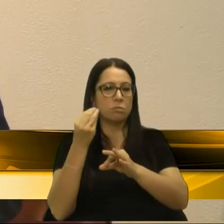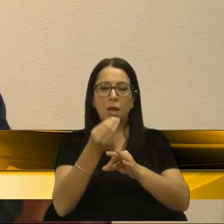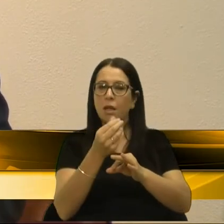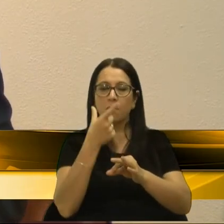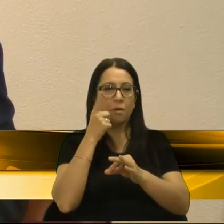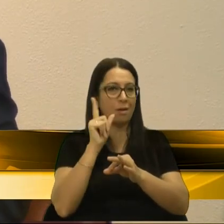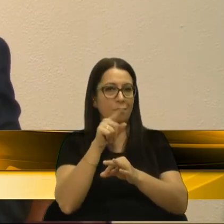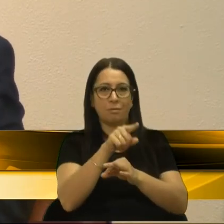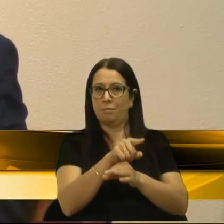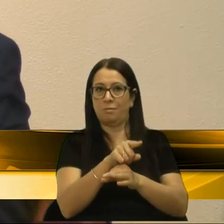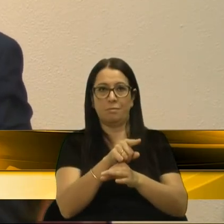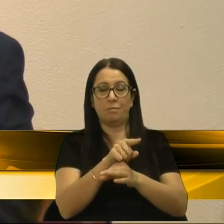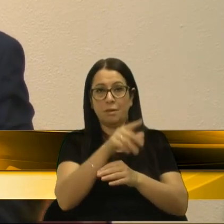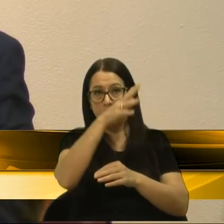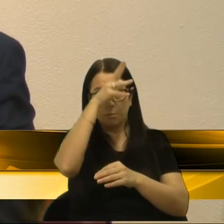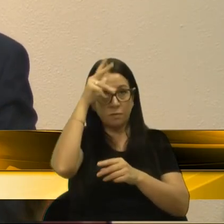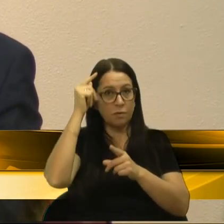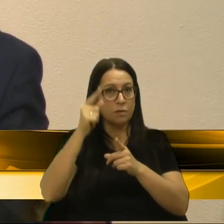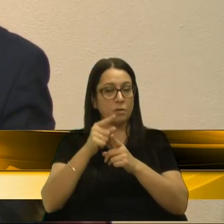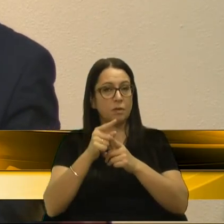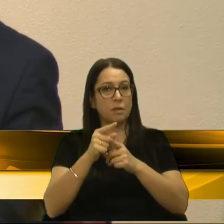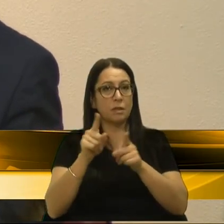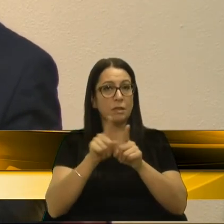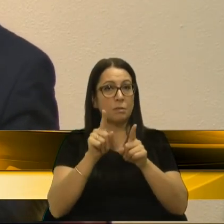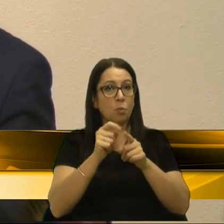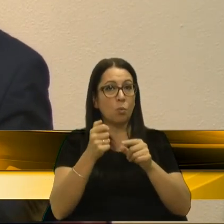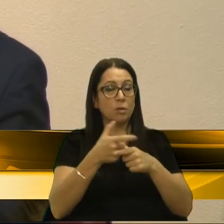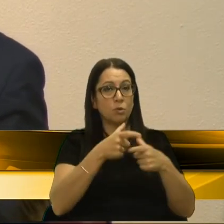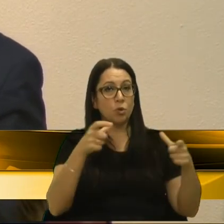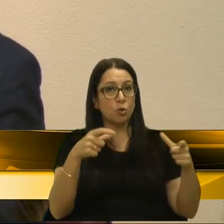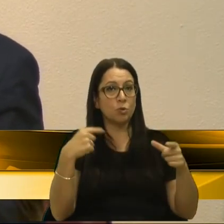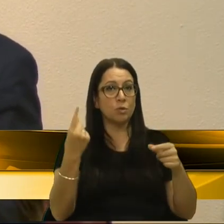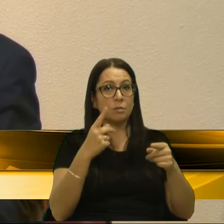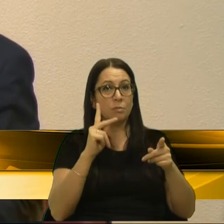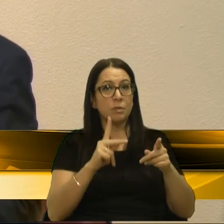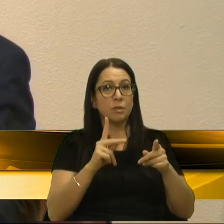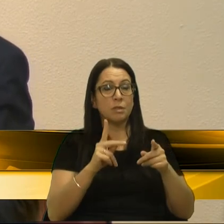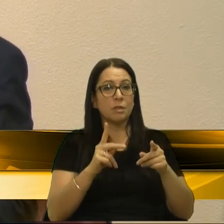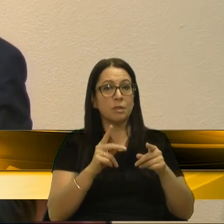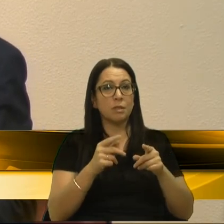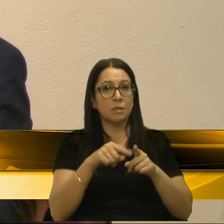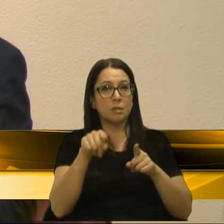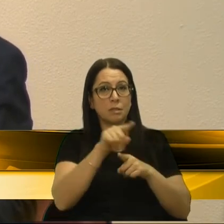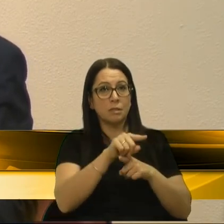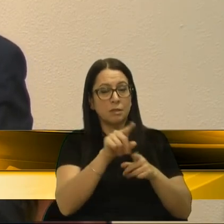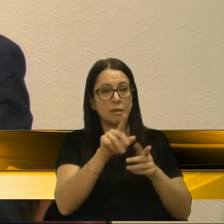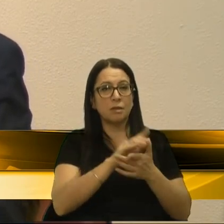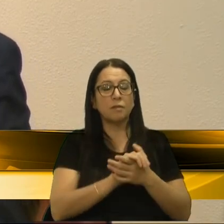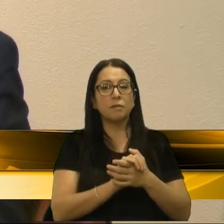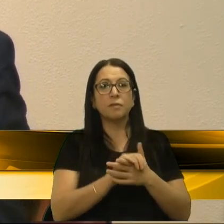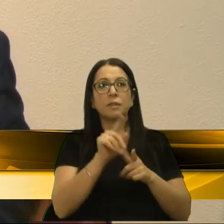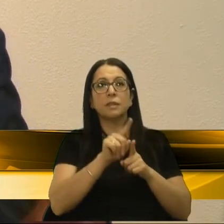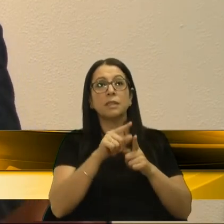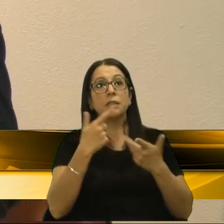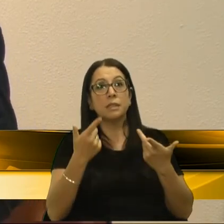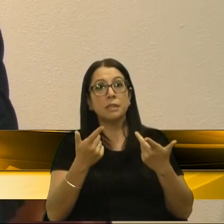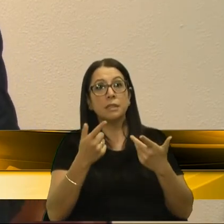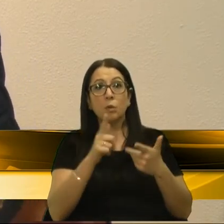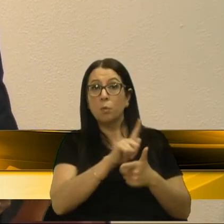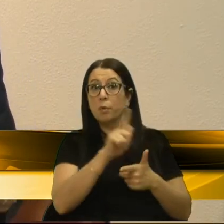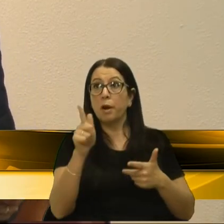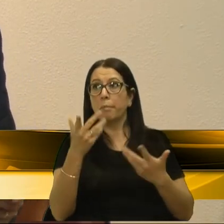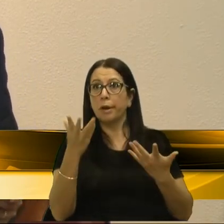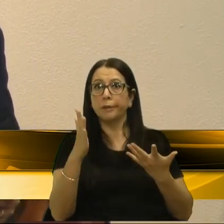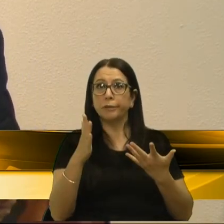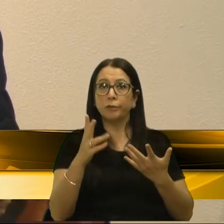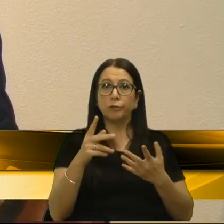de causa à prefeitura. Inclusive, a grande maioria dos desembargadores deram ganho de causa ao Legislativo. Então, o Gramado entrou